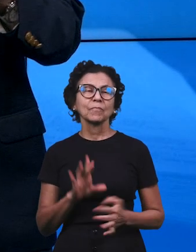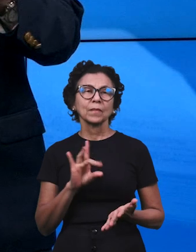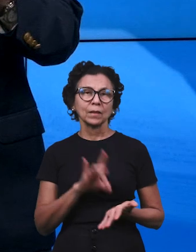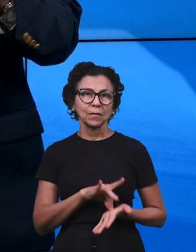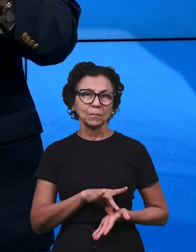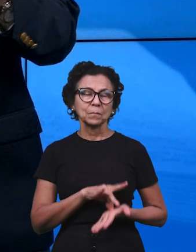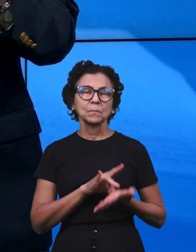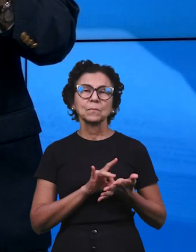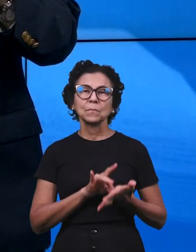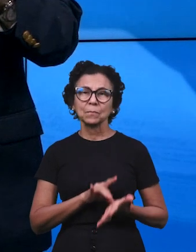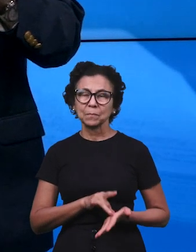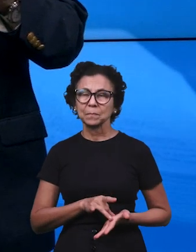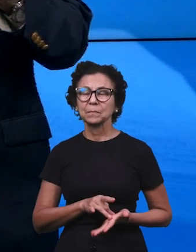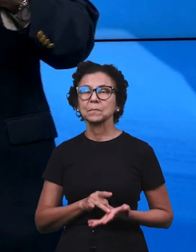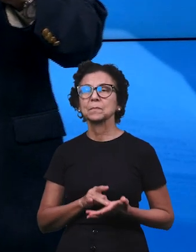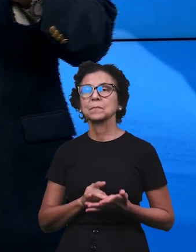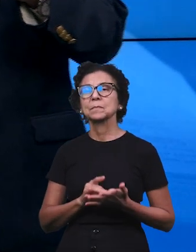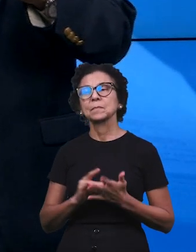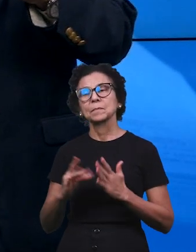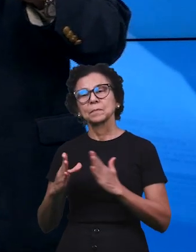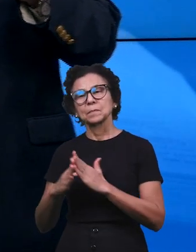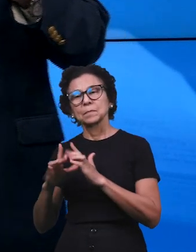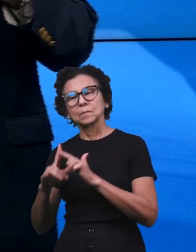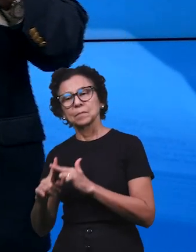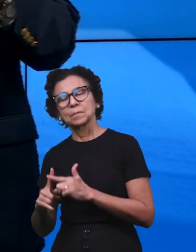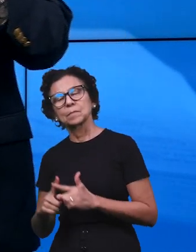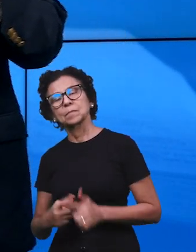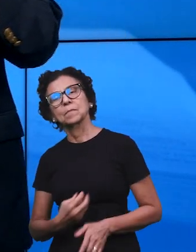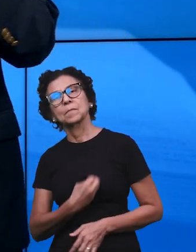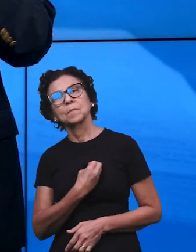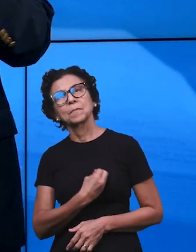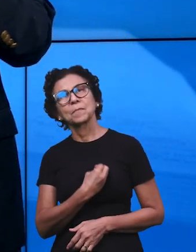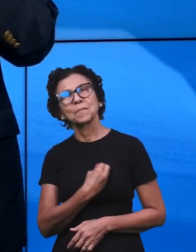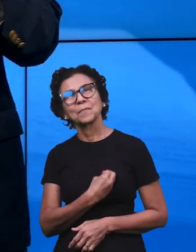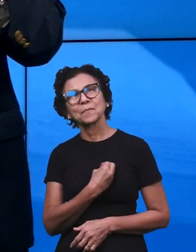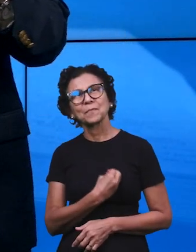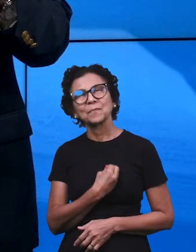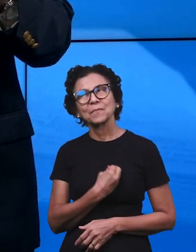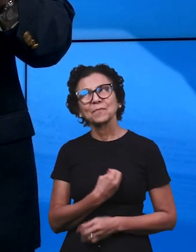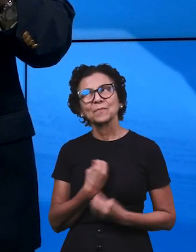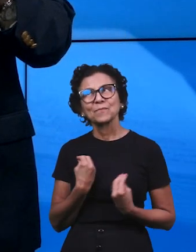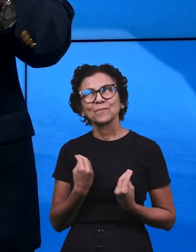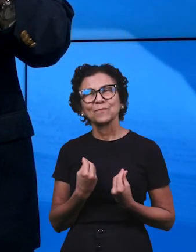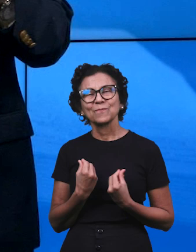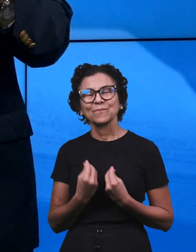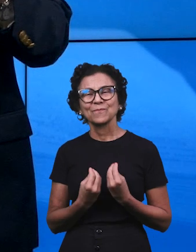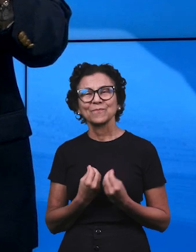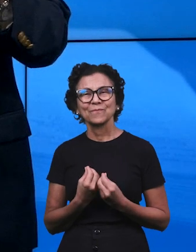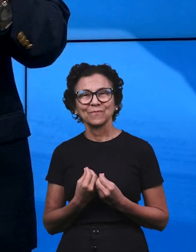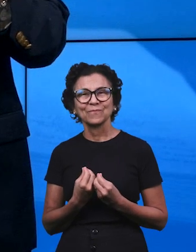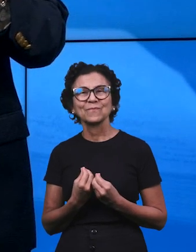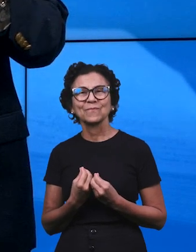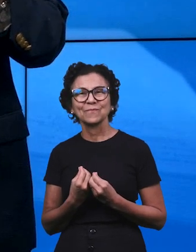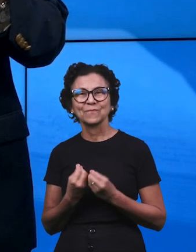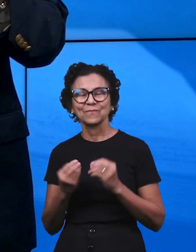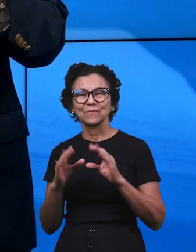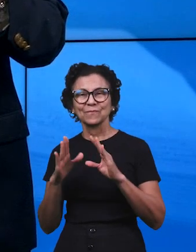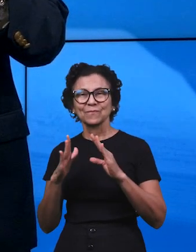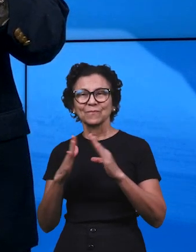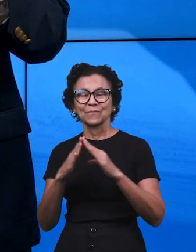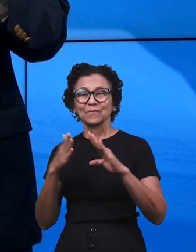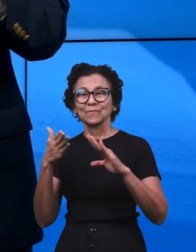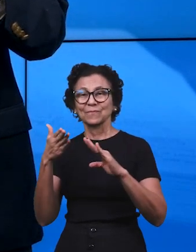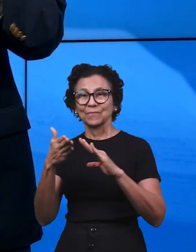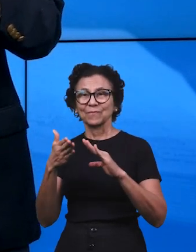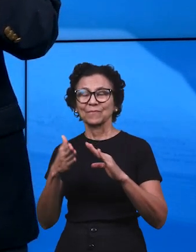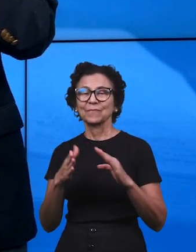a igreja que vive essa expressão, né, entrarei em sua casa, é aquela igreja que o Senhor Jesus entra no meio dela, se